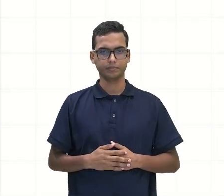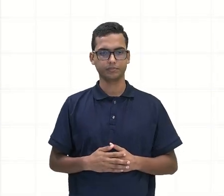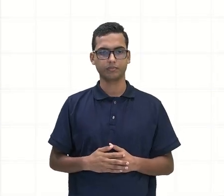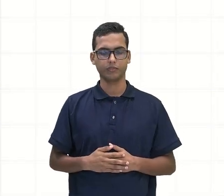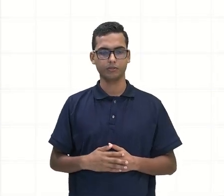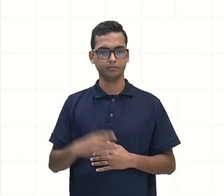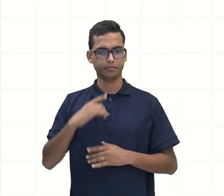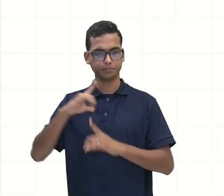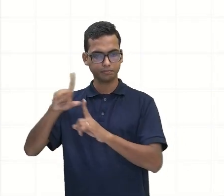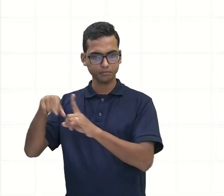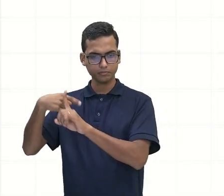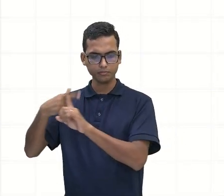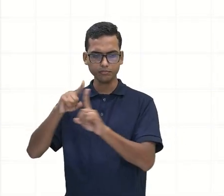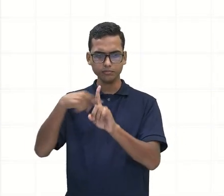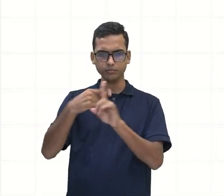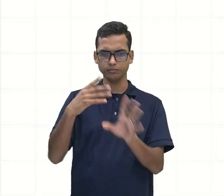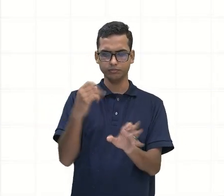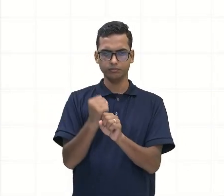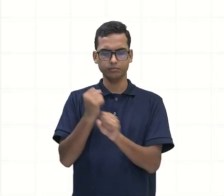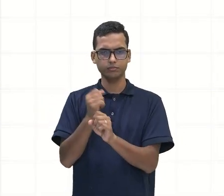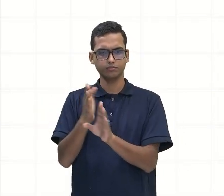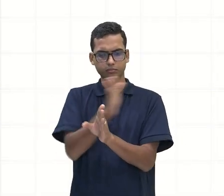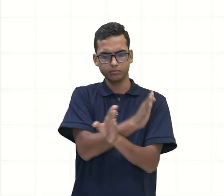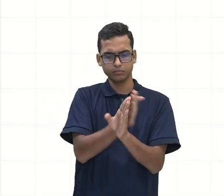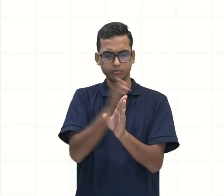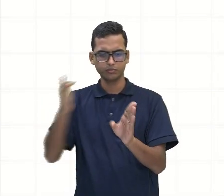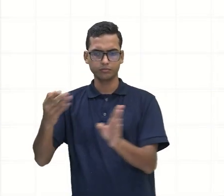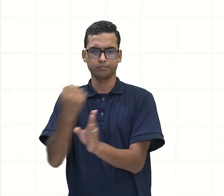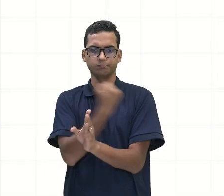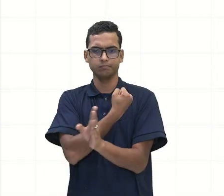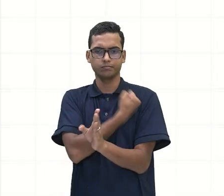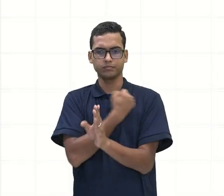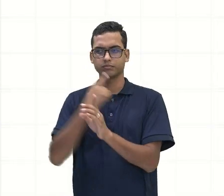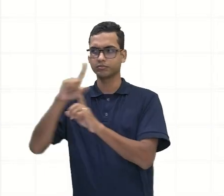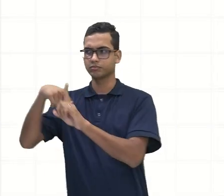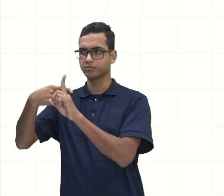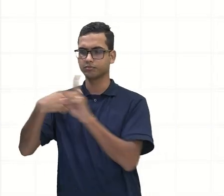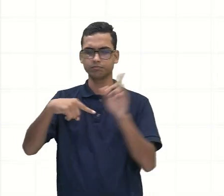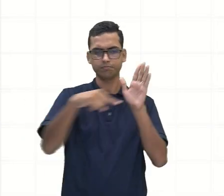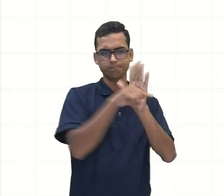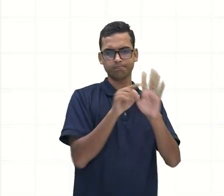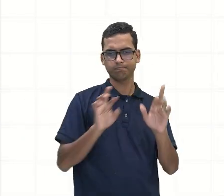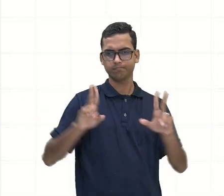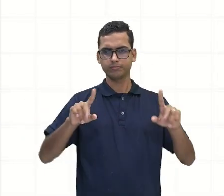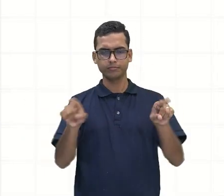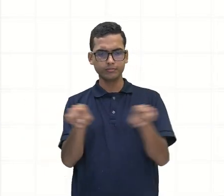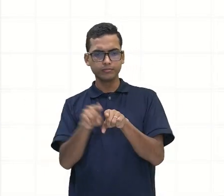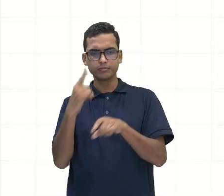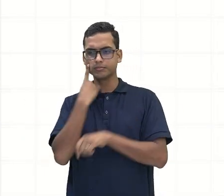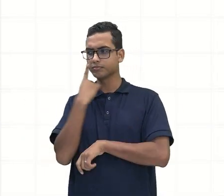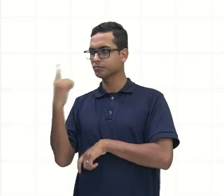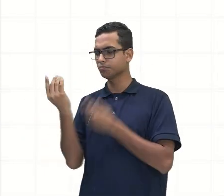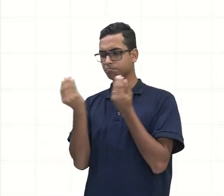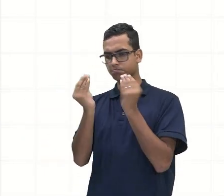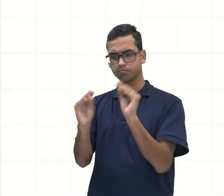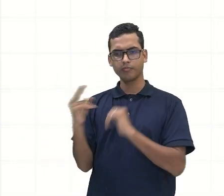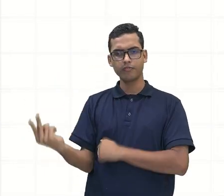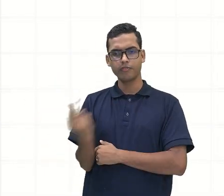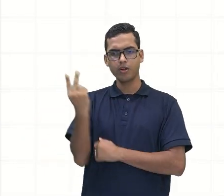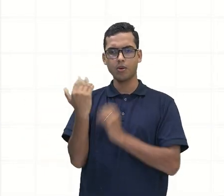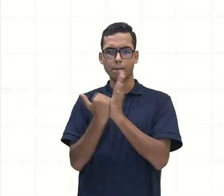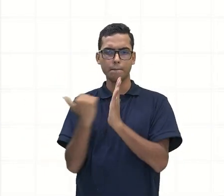com sinais diferentes. O que é que eu vou fazer? Eu vou subtrair e repetir o sinal do que tem o maior valor.